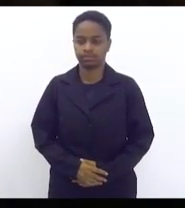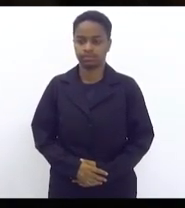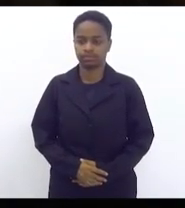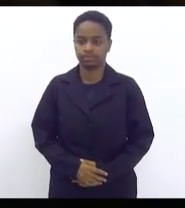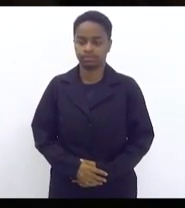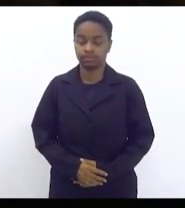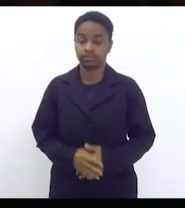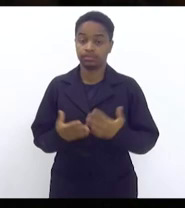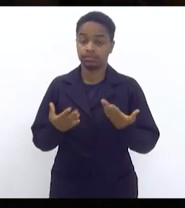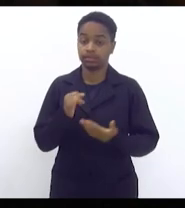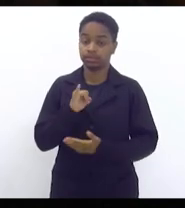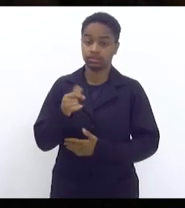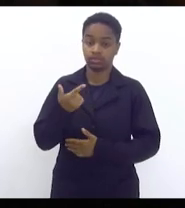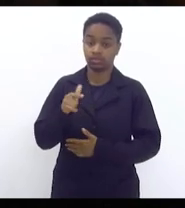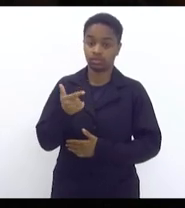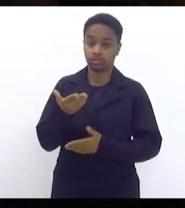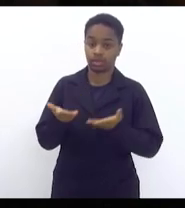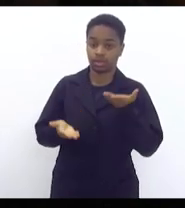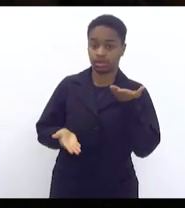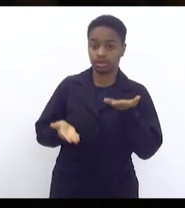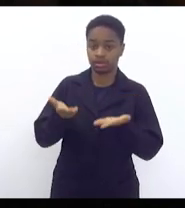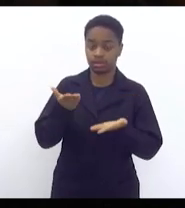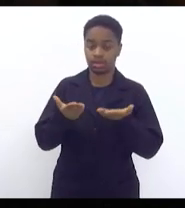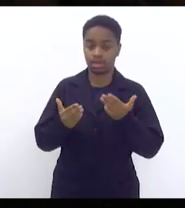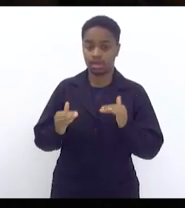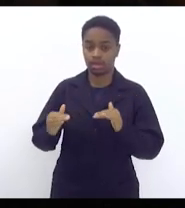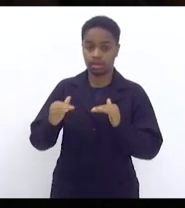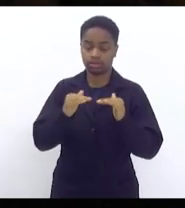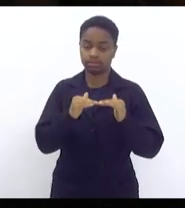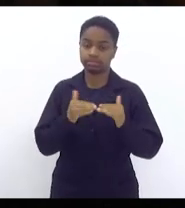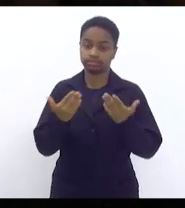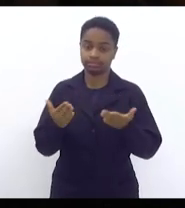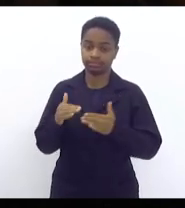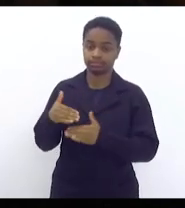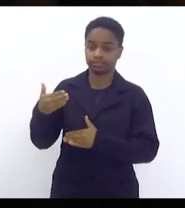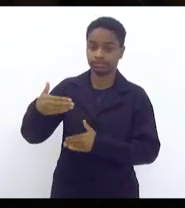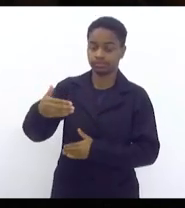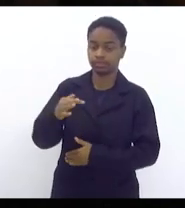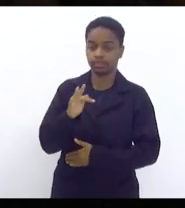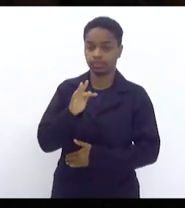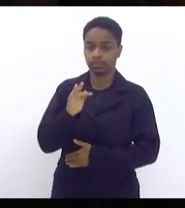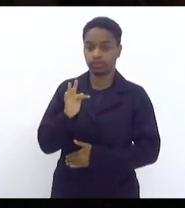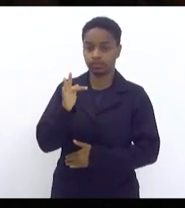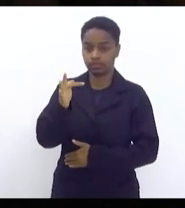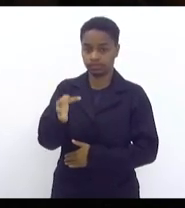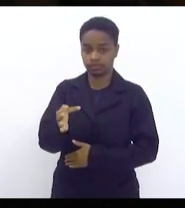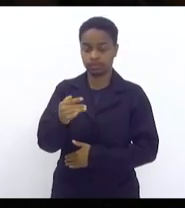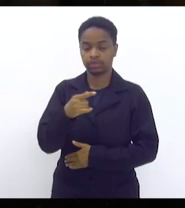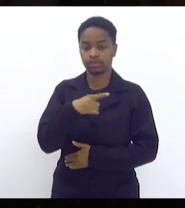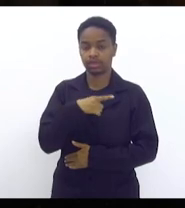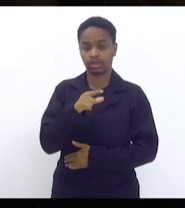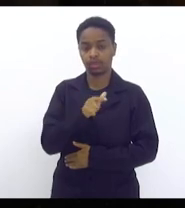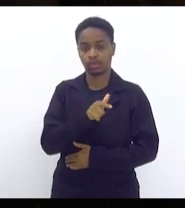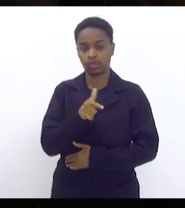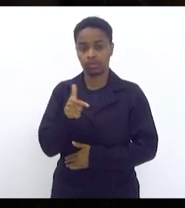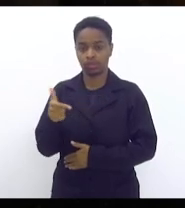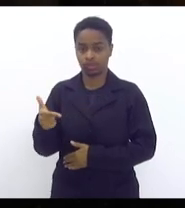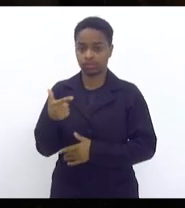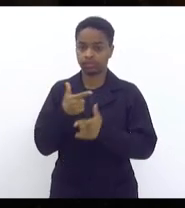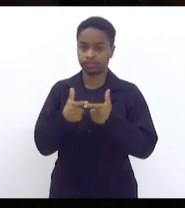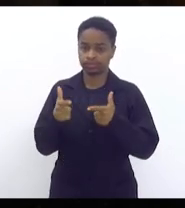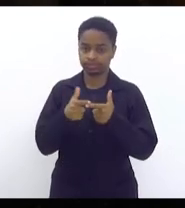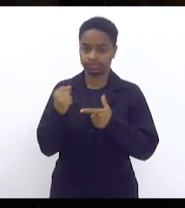Se não houver a compensação, teremos pela frente uma outra